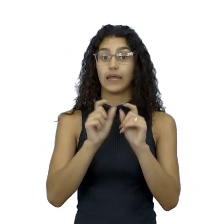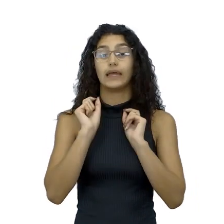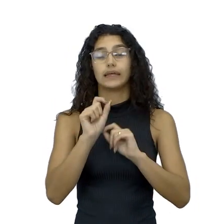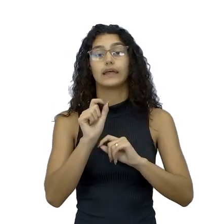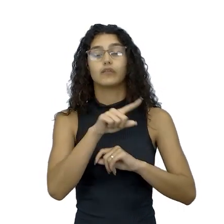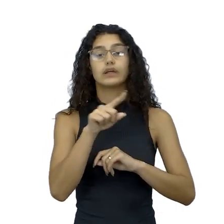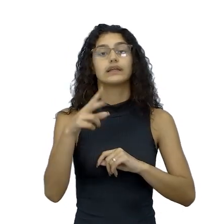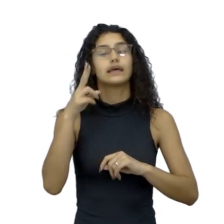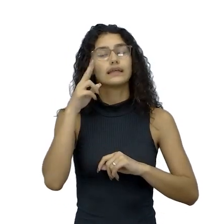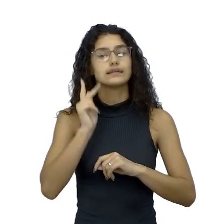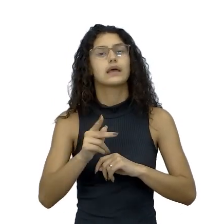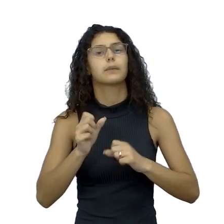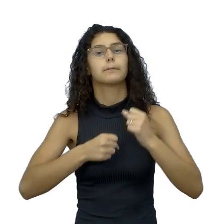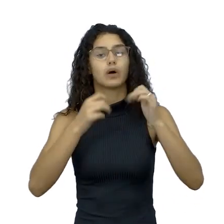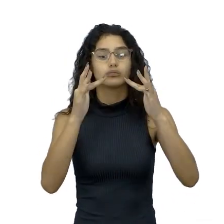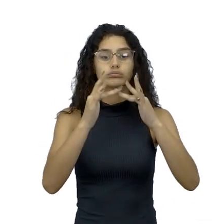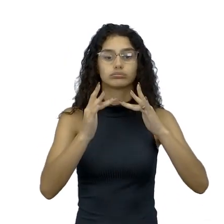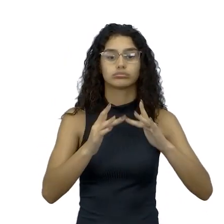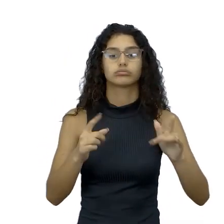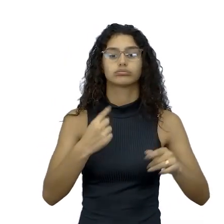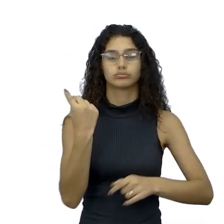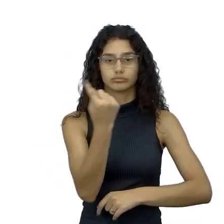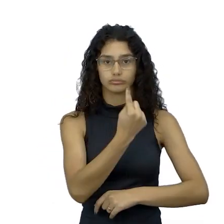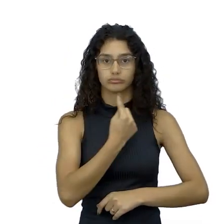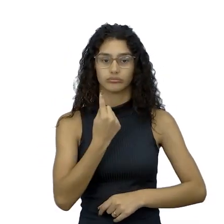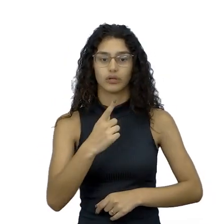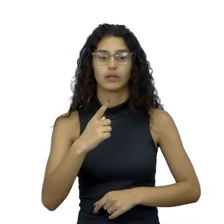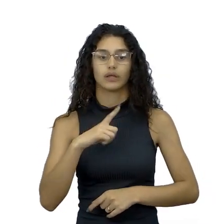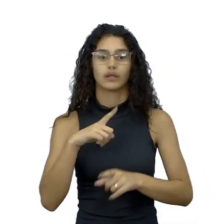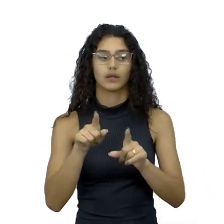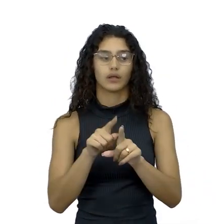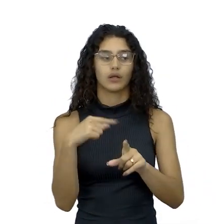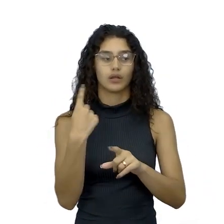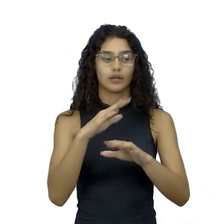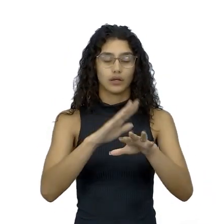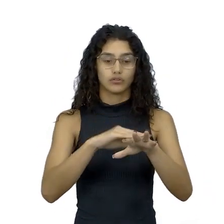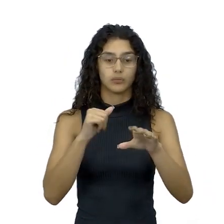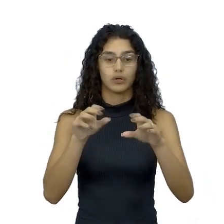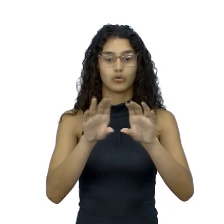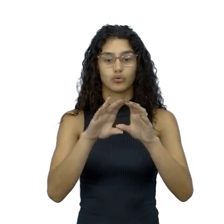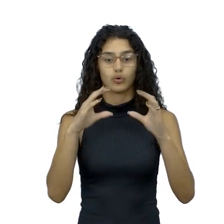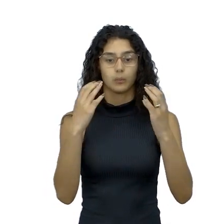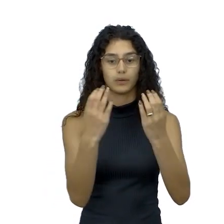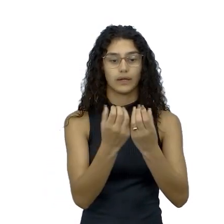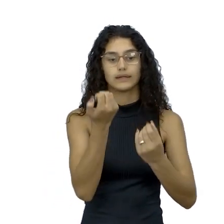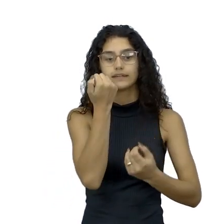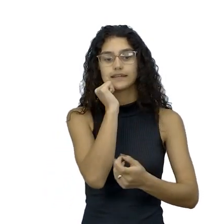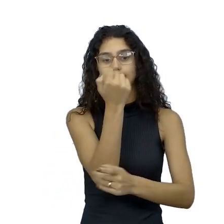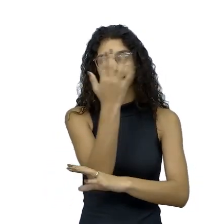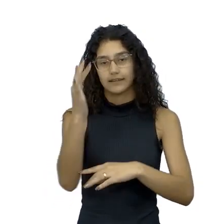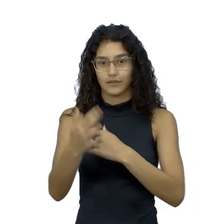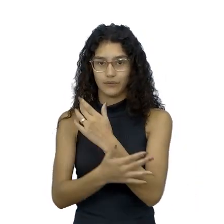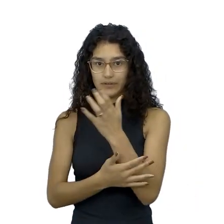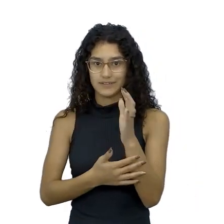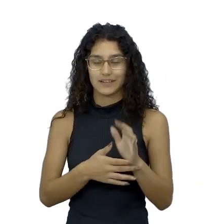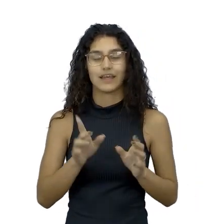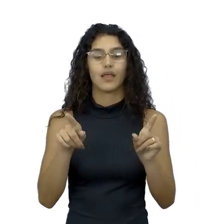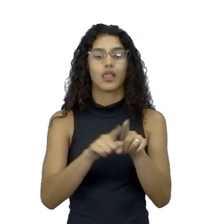vocês sempre poderão entrar em contato conosco através do que a gente está chamando de comunidade de ciências da natureza